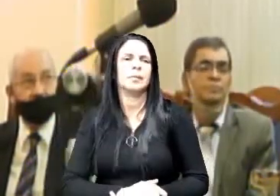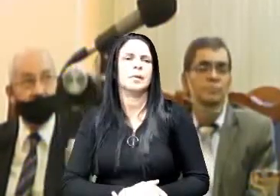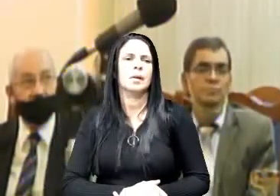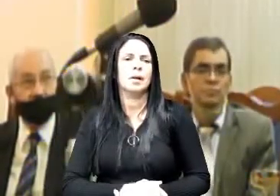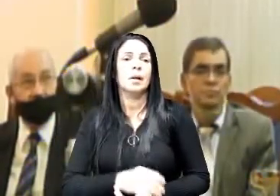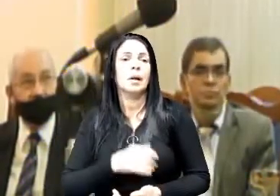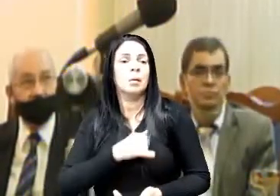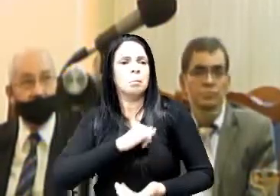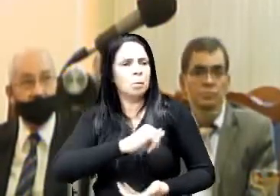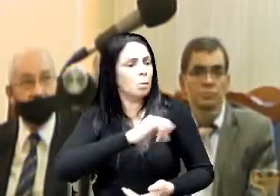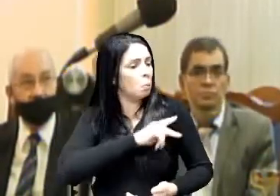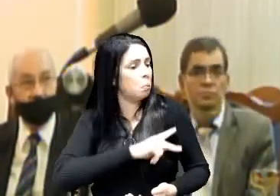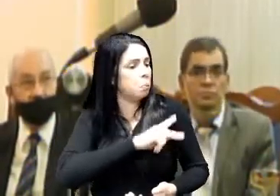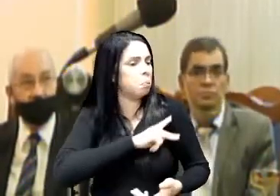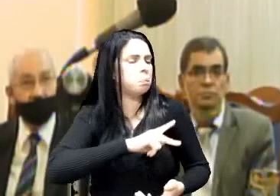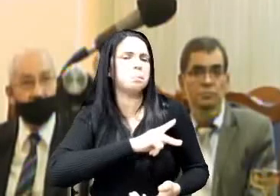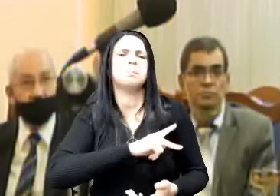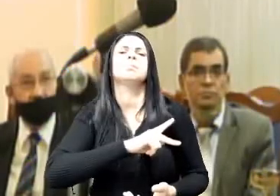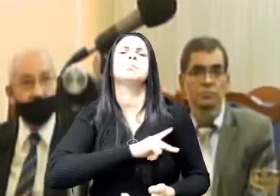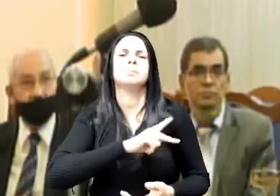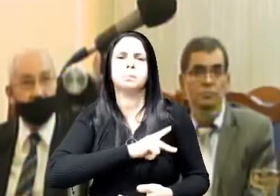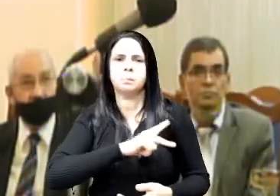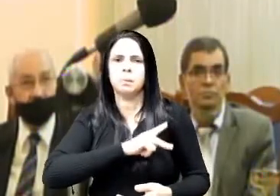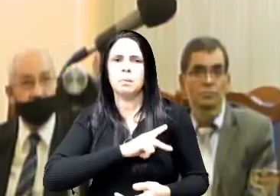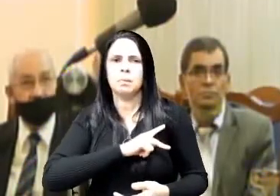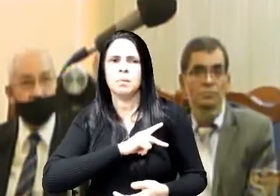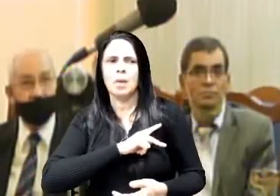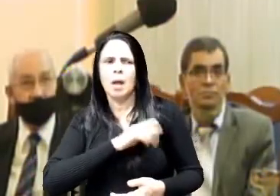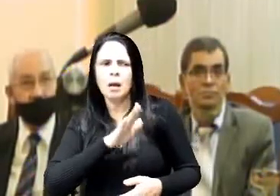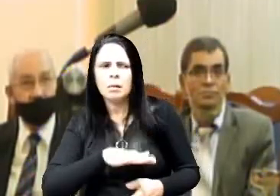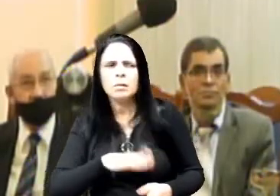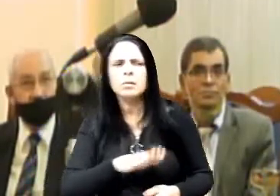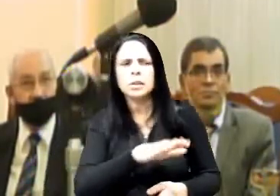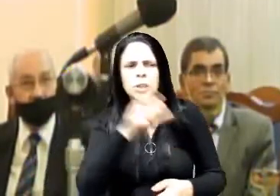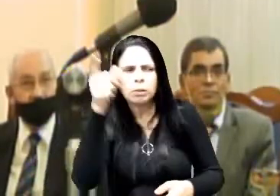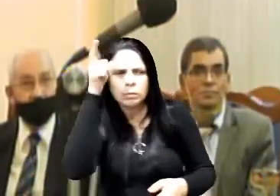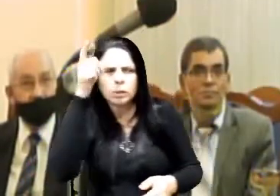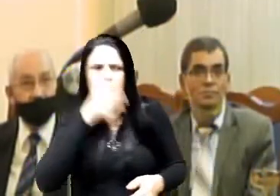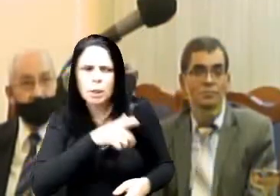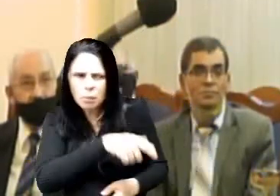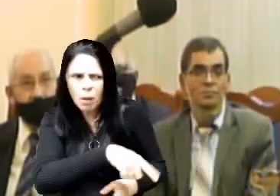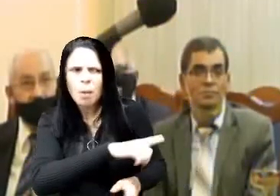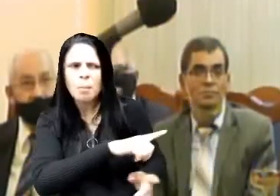pelas revelações que ele teve do céu. Aí aquele espírito maligno chegava e dizia, mas você